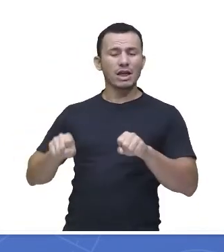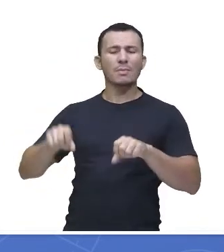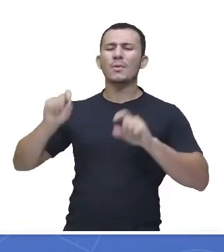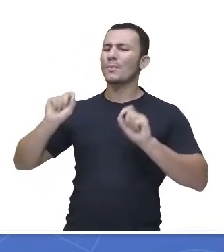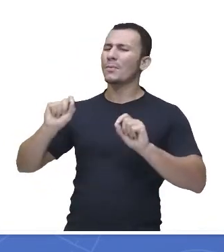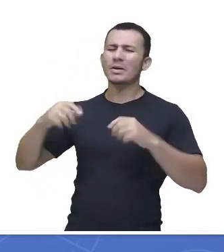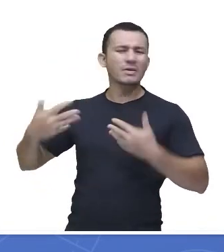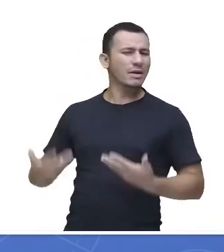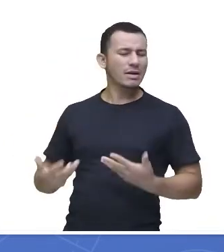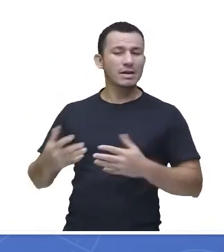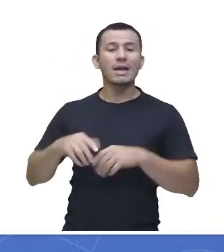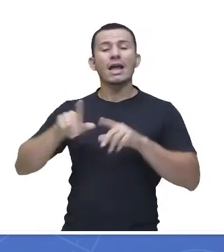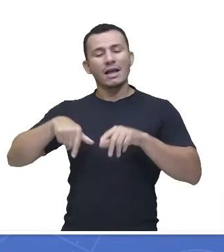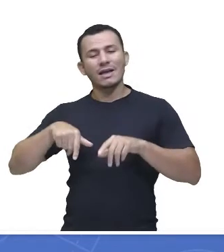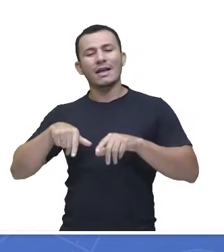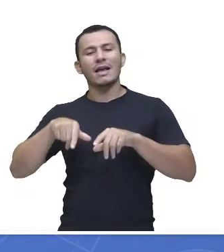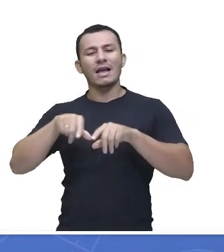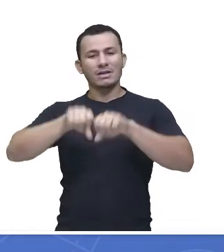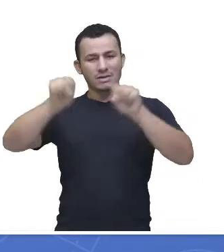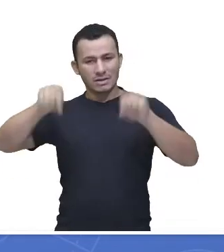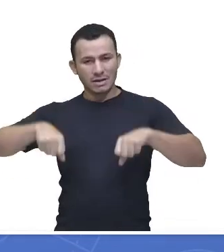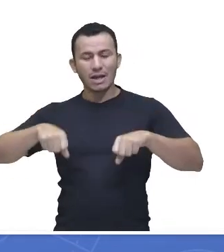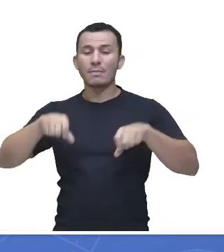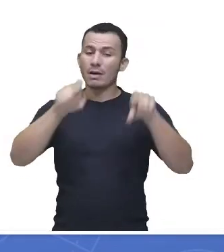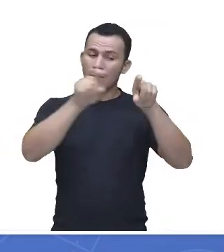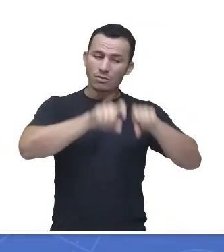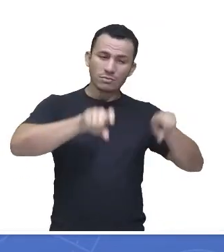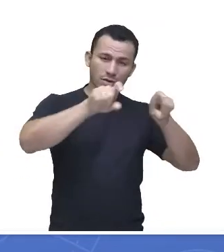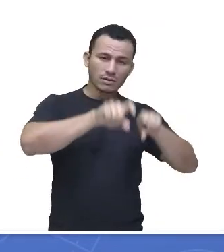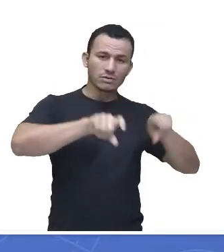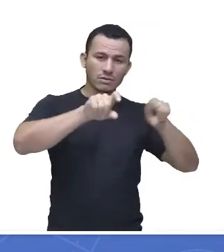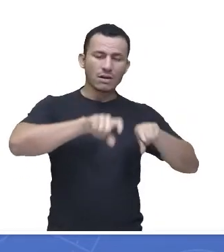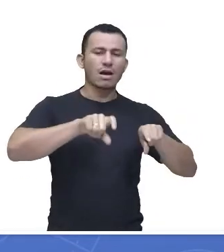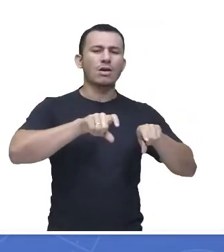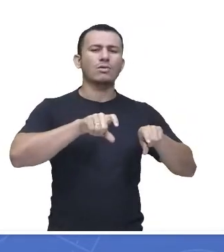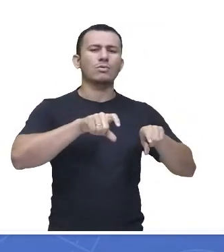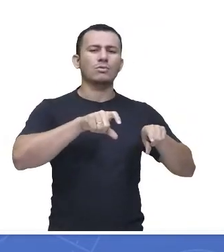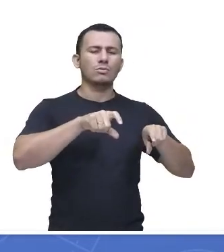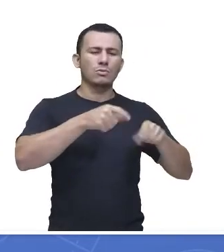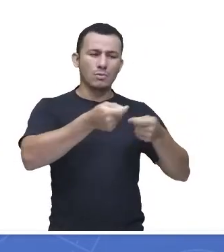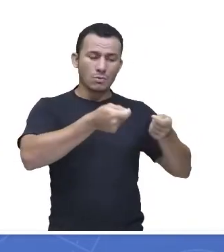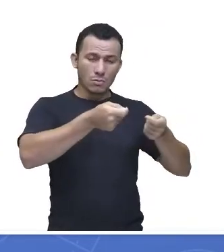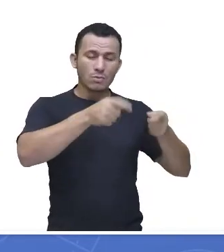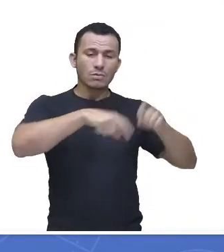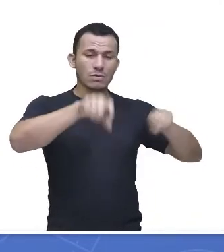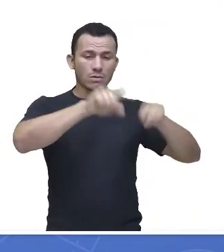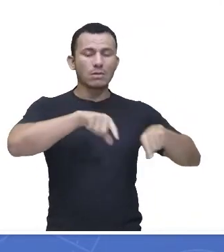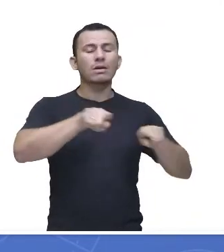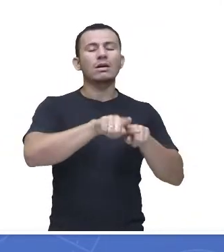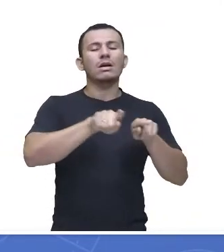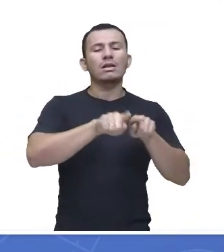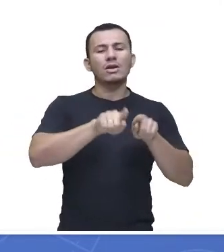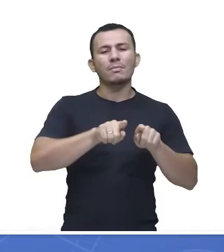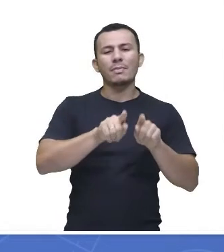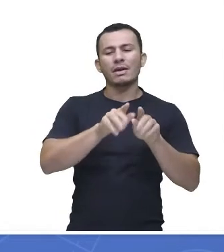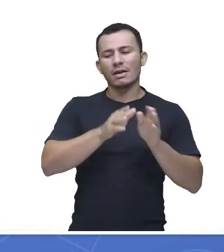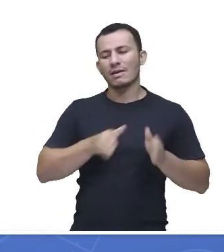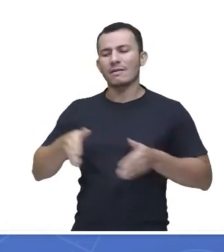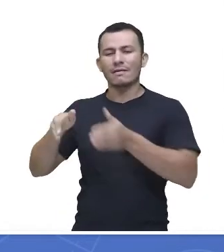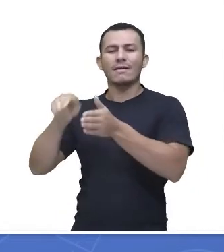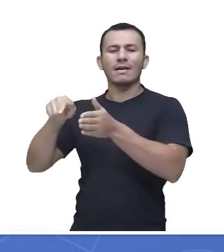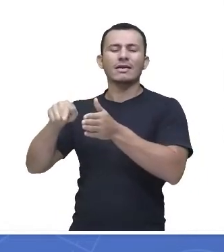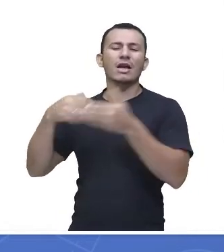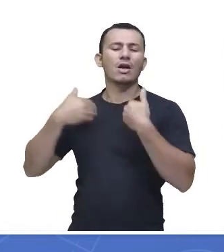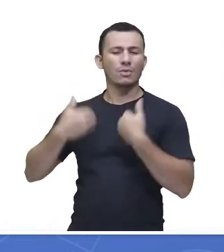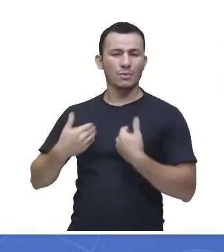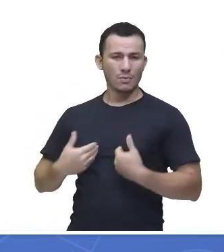refere tanto ao sistema, né, computacional, que gerencia os computadores, quanto ao cardíaco, o sistema do corpo